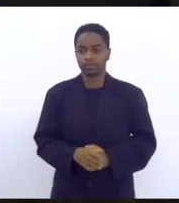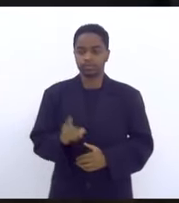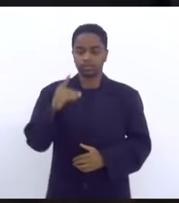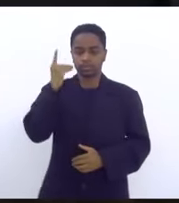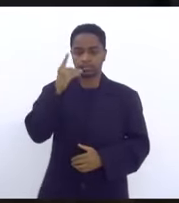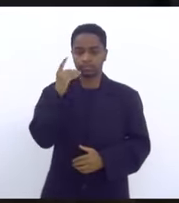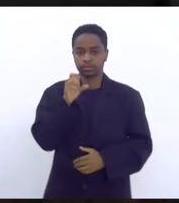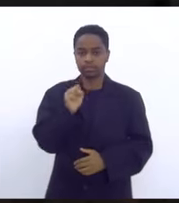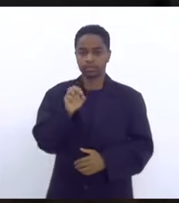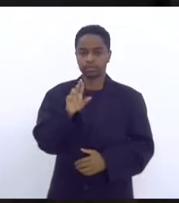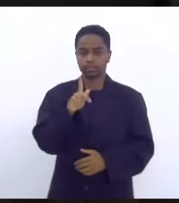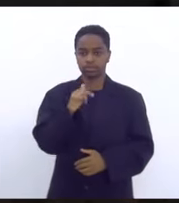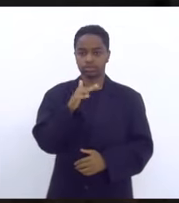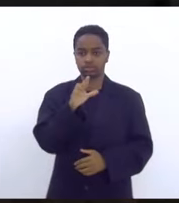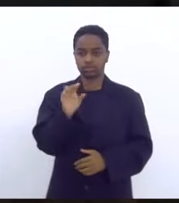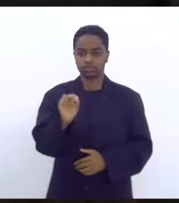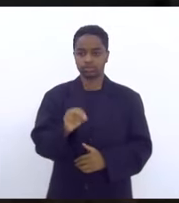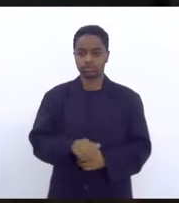Deputado doutor Serginho.